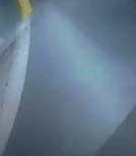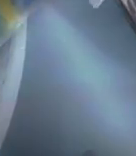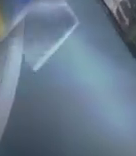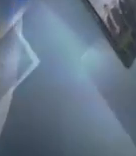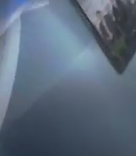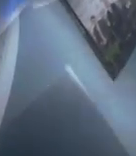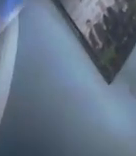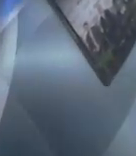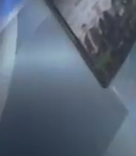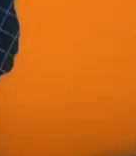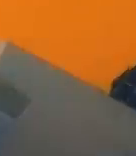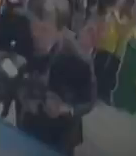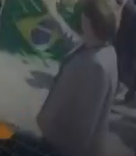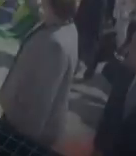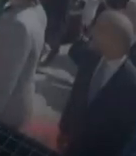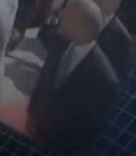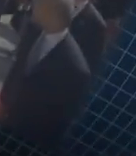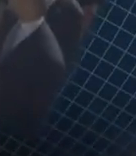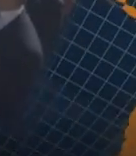Tchau. Tchau.